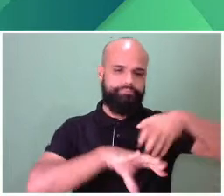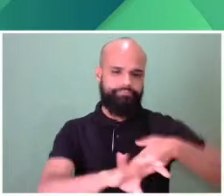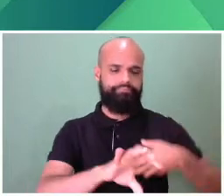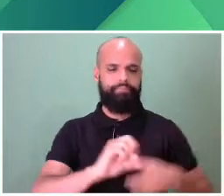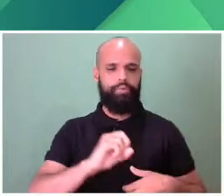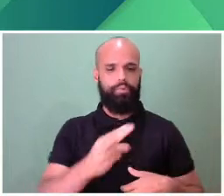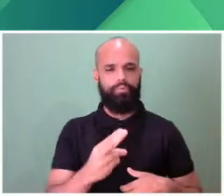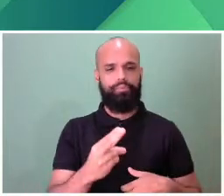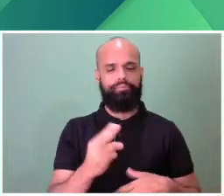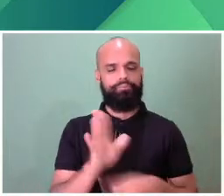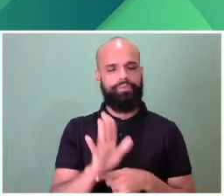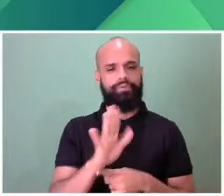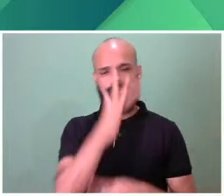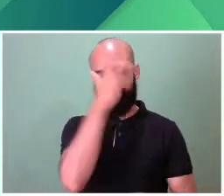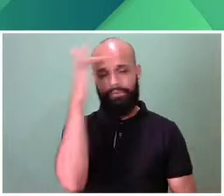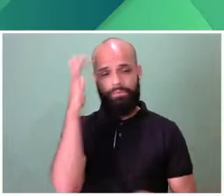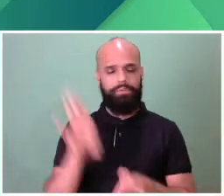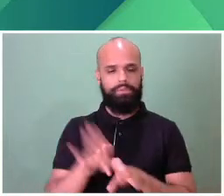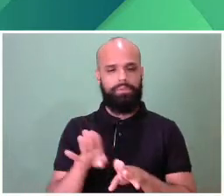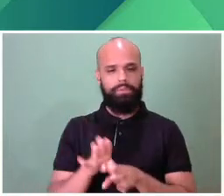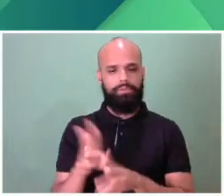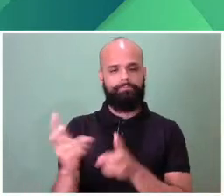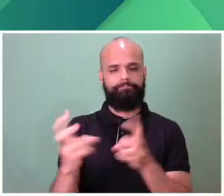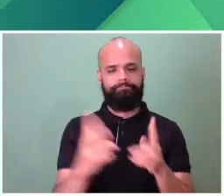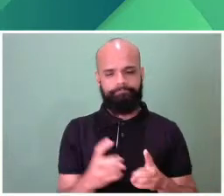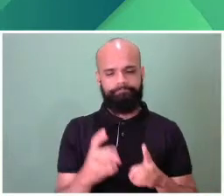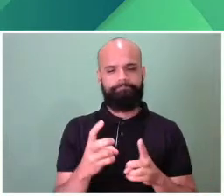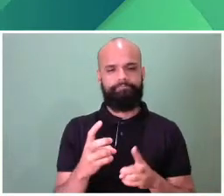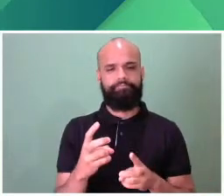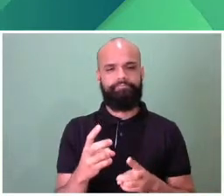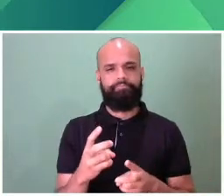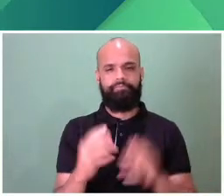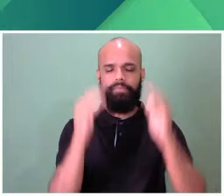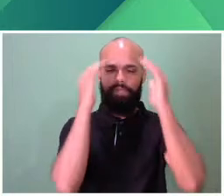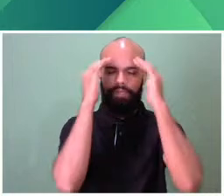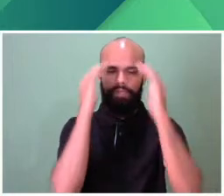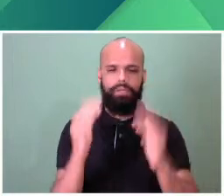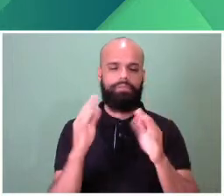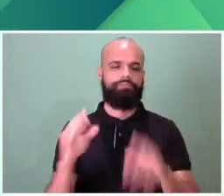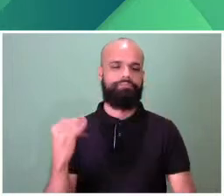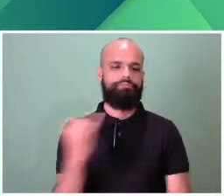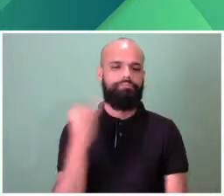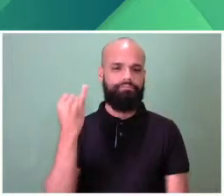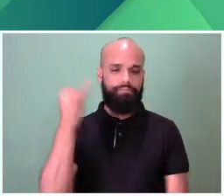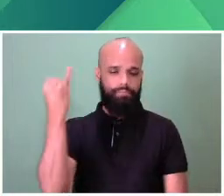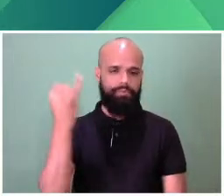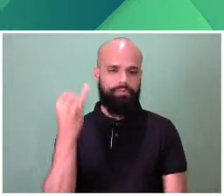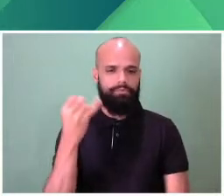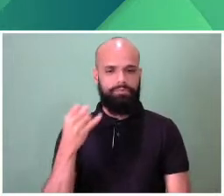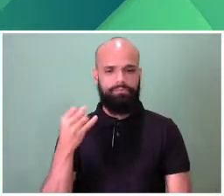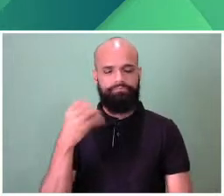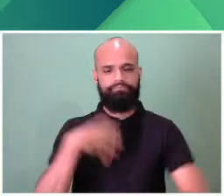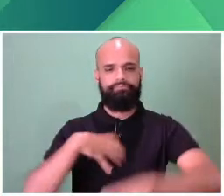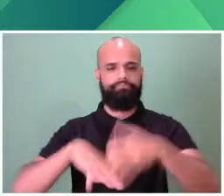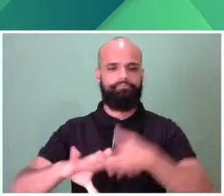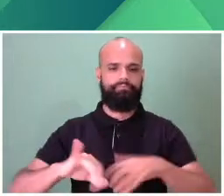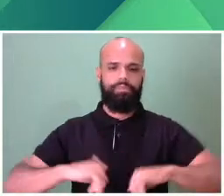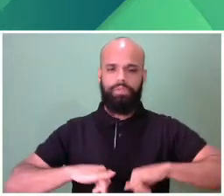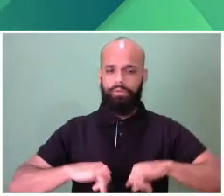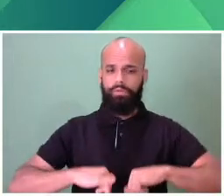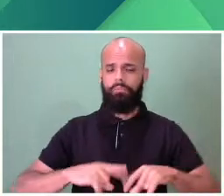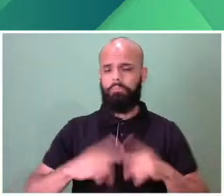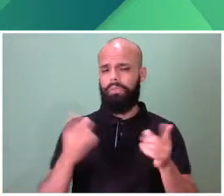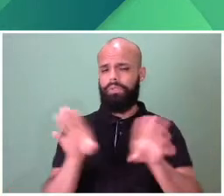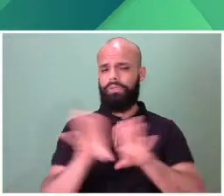sua frente, ou um reconhecimento muito nítido de suas necessidades e da sua dor. É também